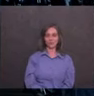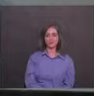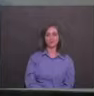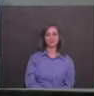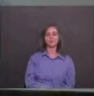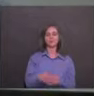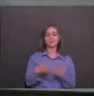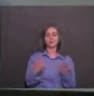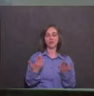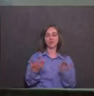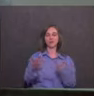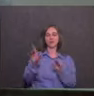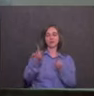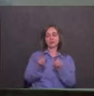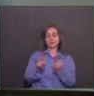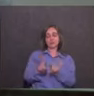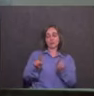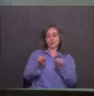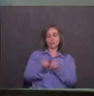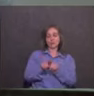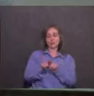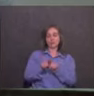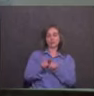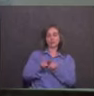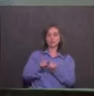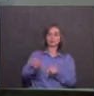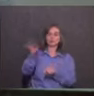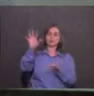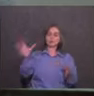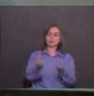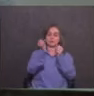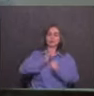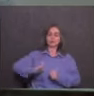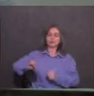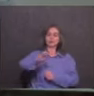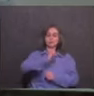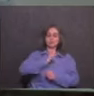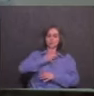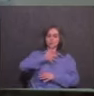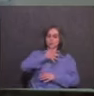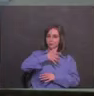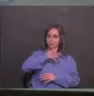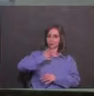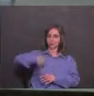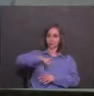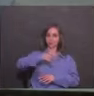Fiéis aos ensinamentos do Salvador, ousamos dizer.